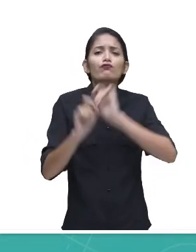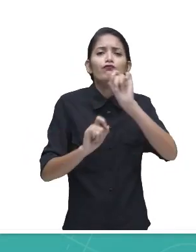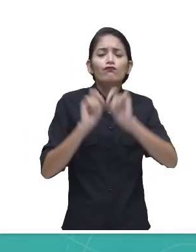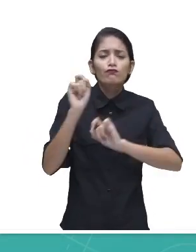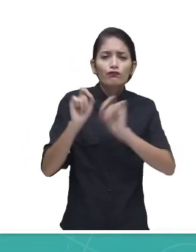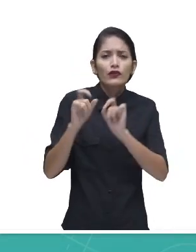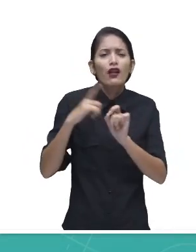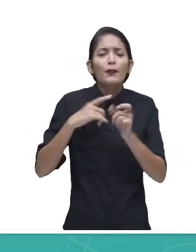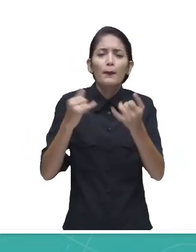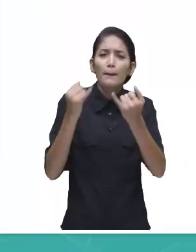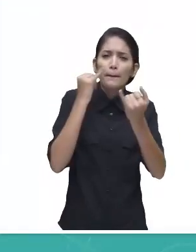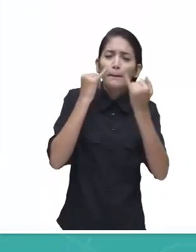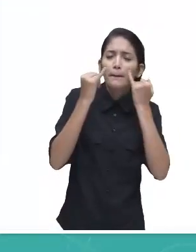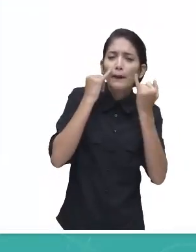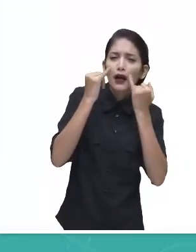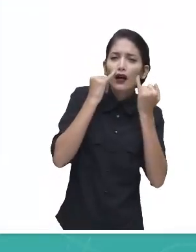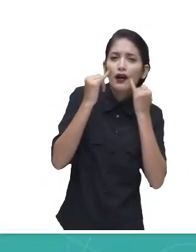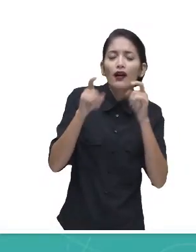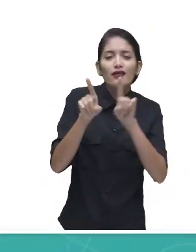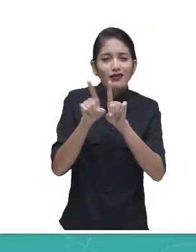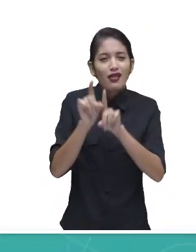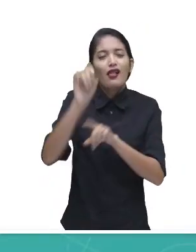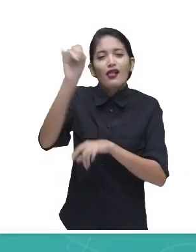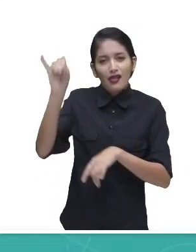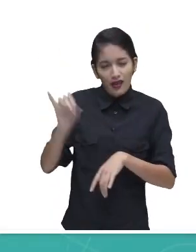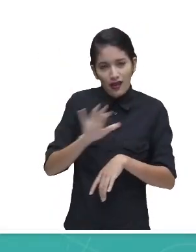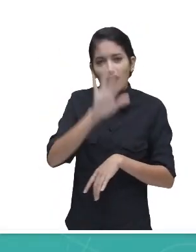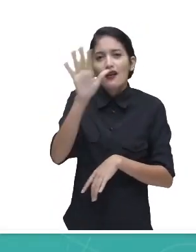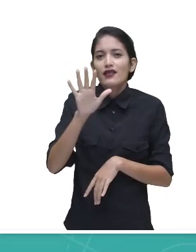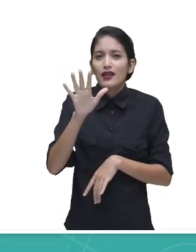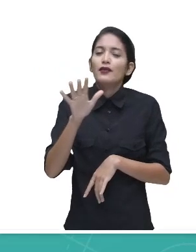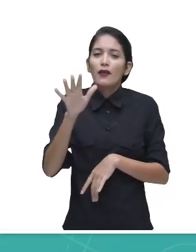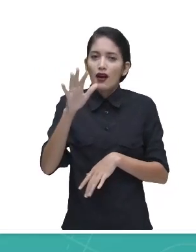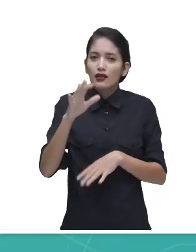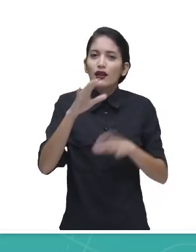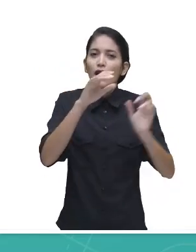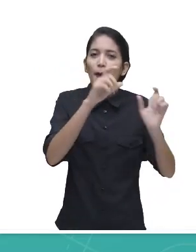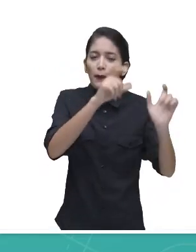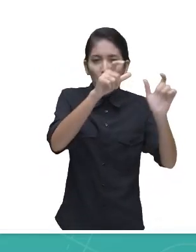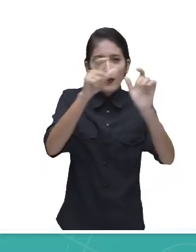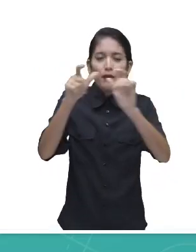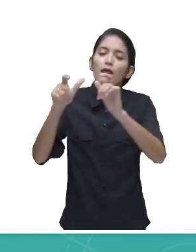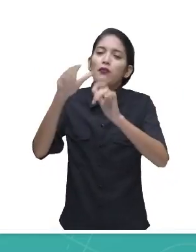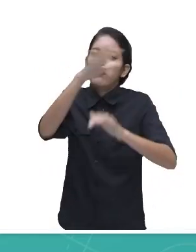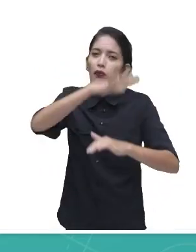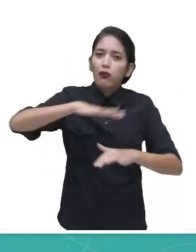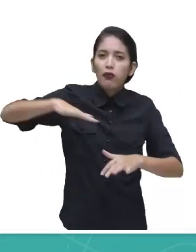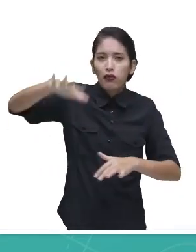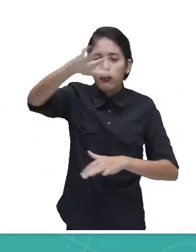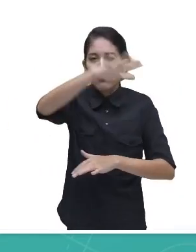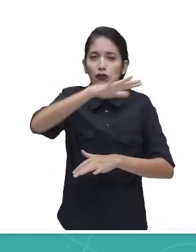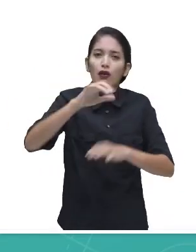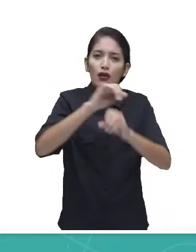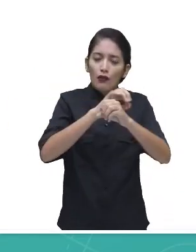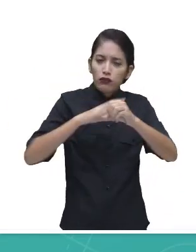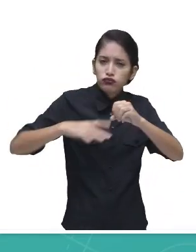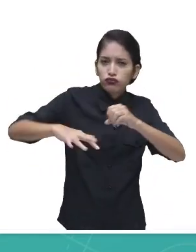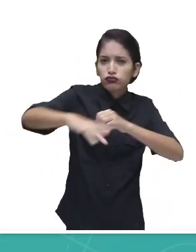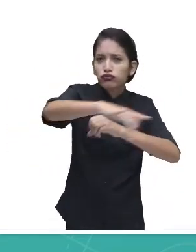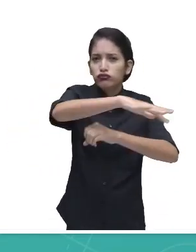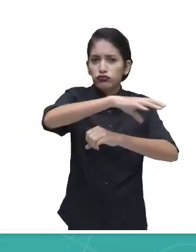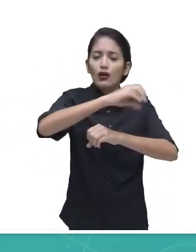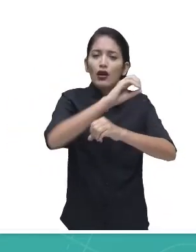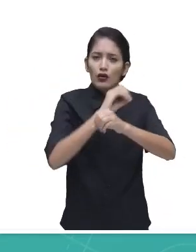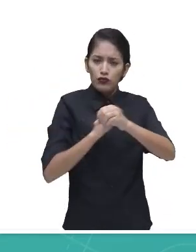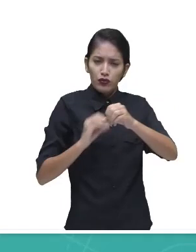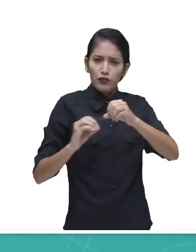mais informações, muito mais imagens do espaço, da sua composição, dos astros que estão lá, das galáxias